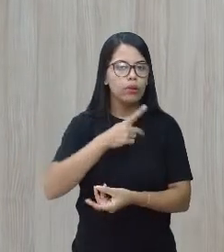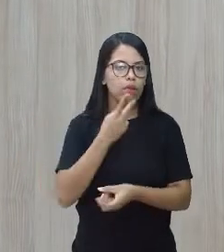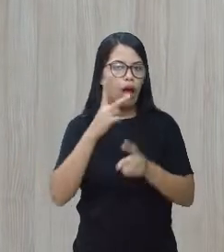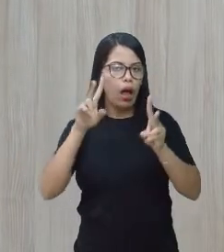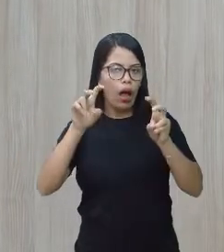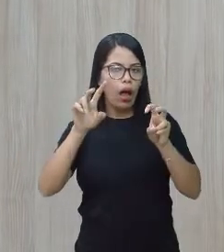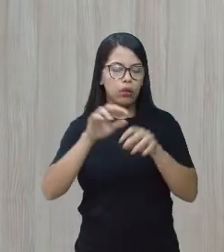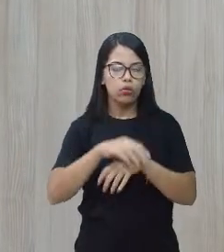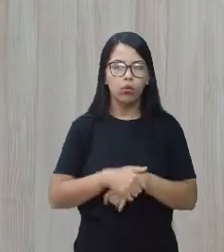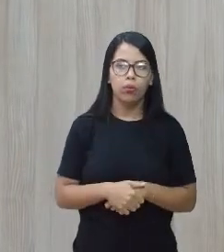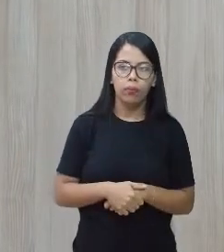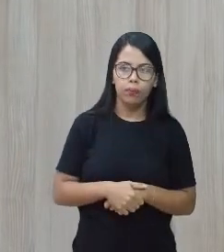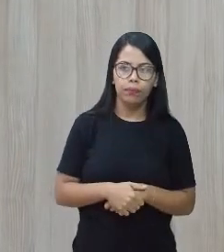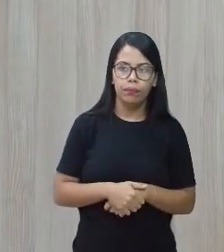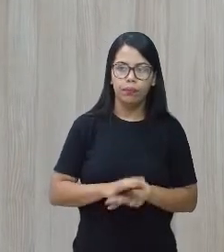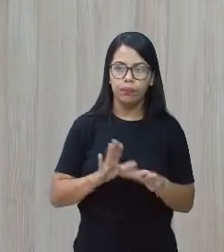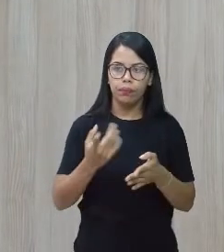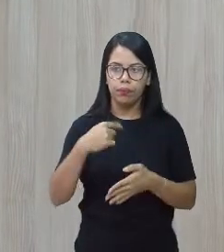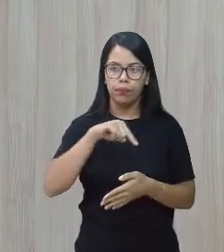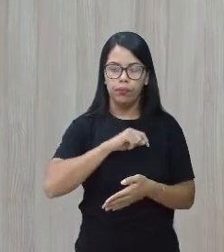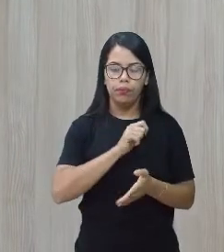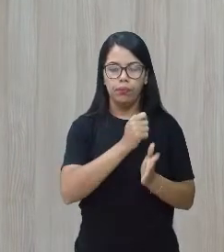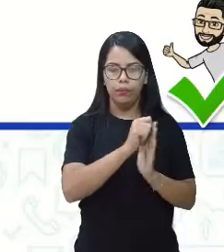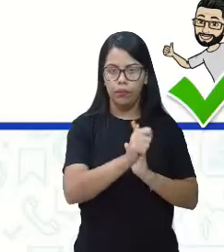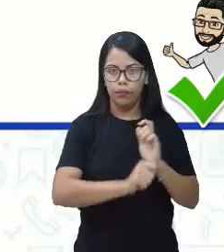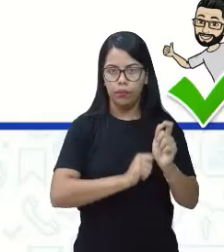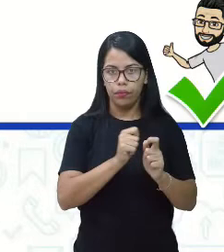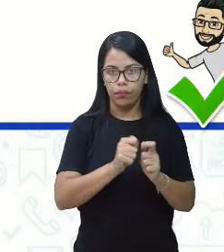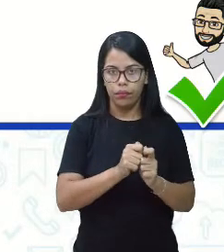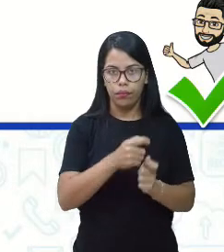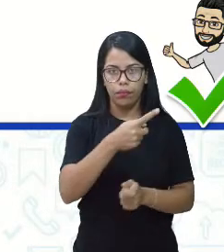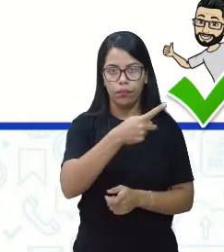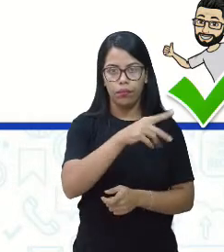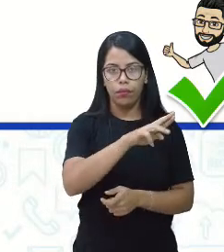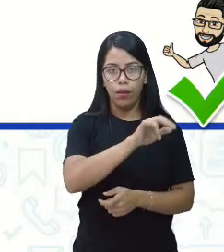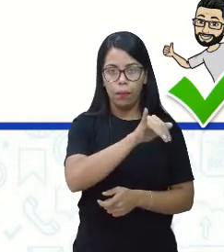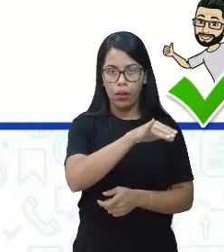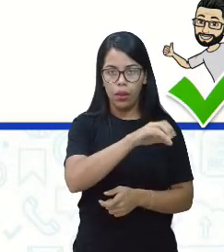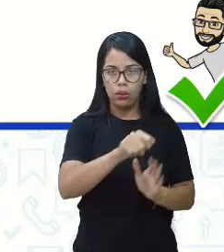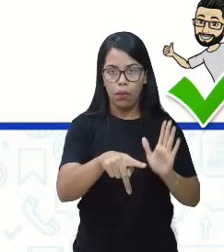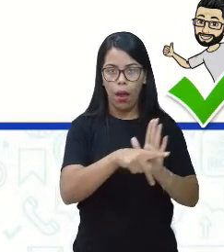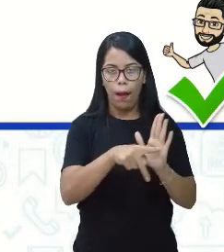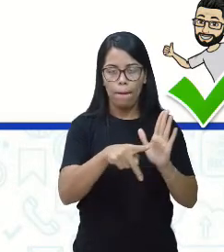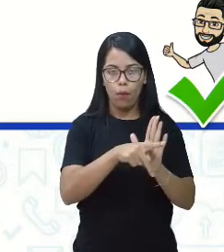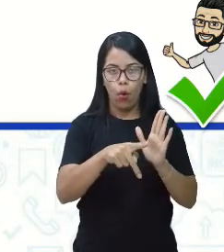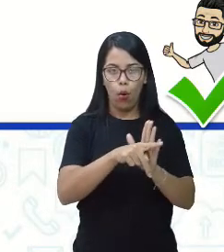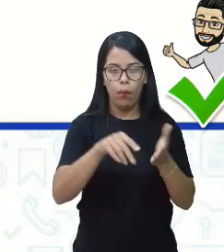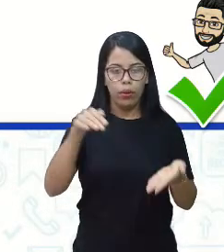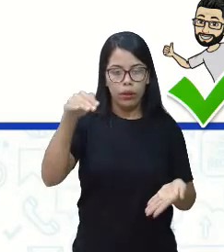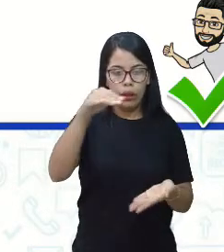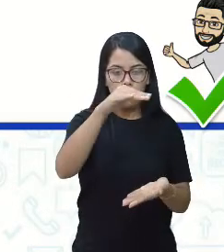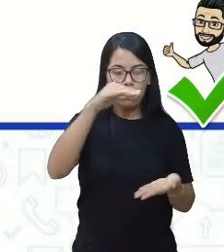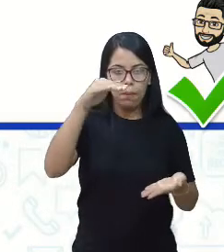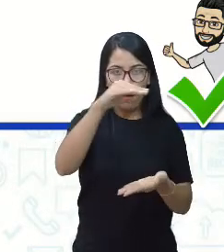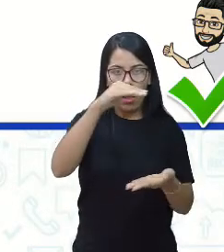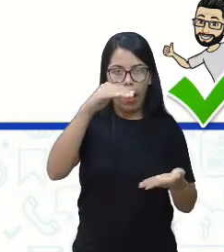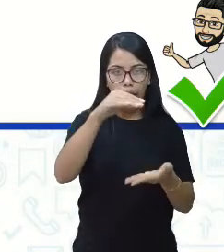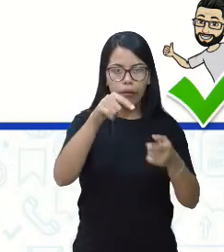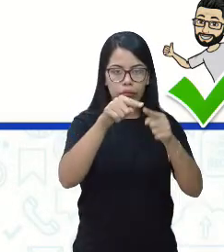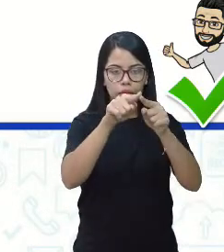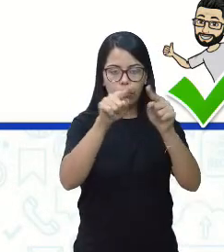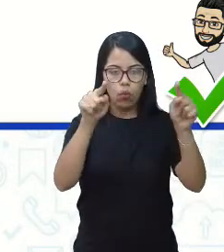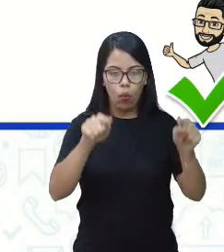prismas? A gente escreve assim, ó. Eu tenho ali um prisma de base quadrangular E aqui de vermelho eu tenho um prisma de